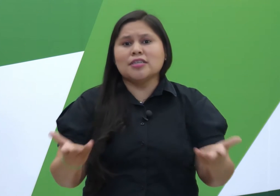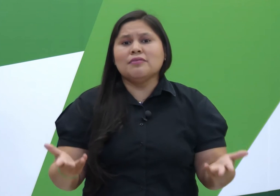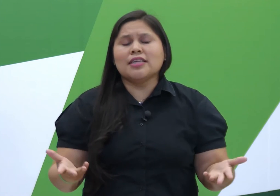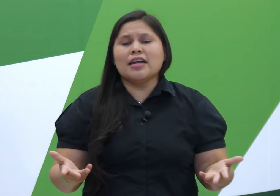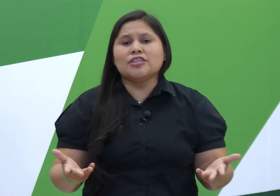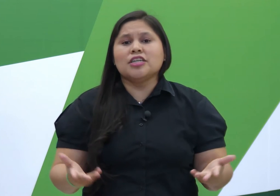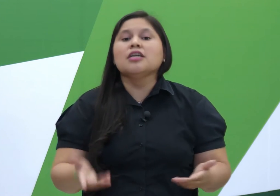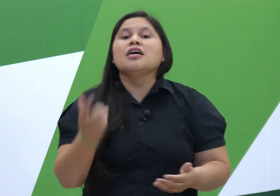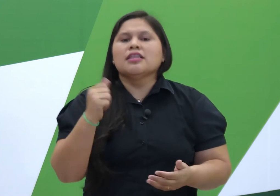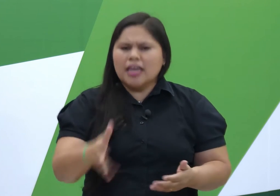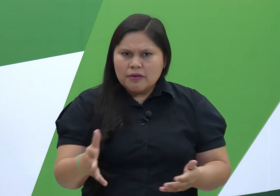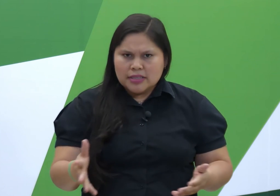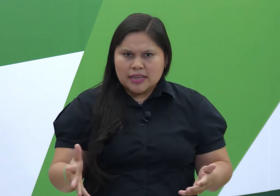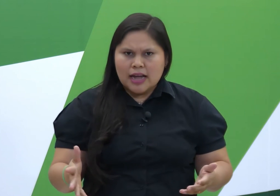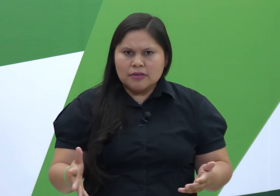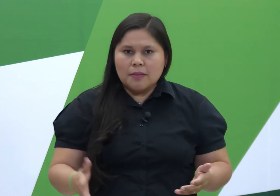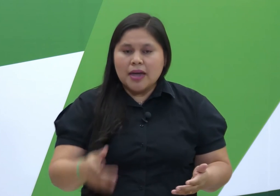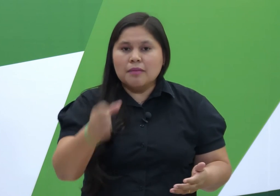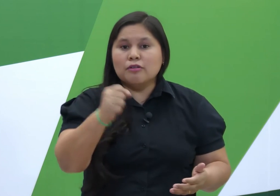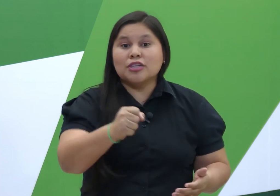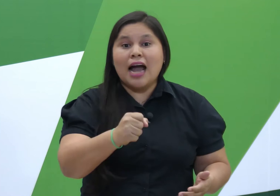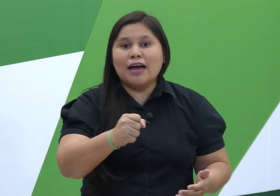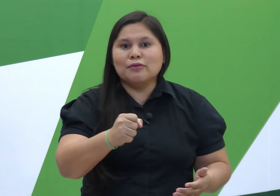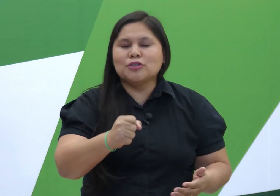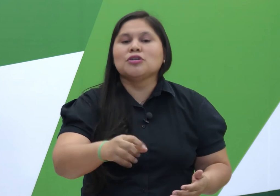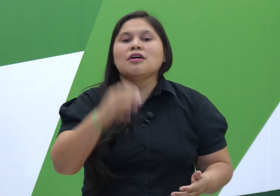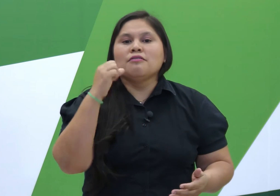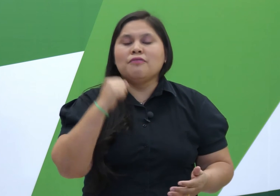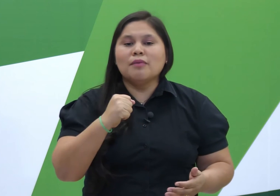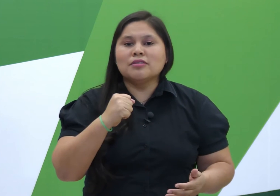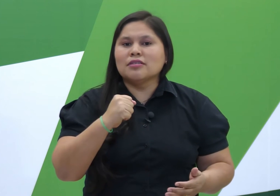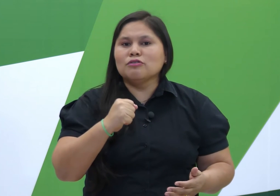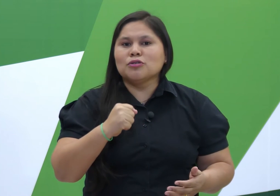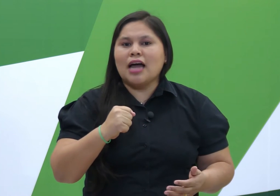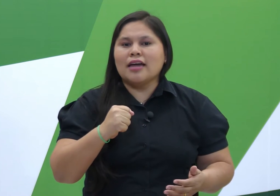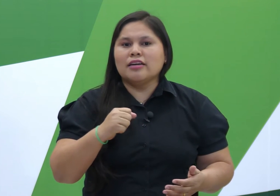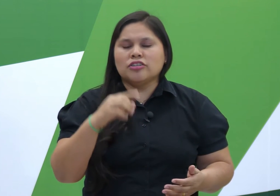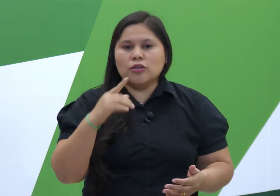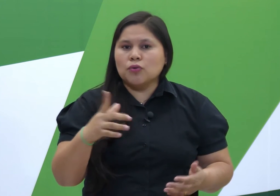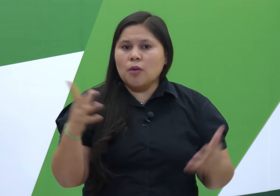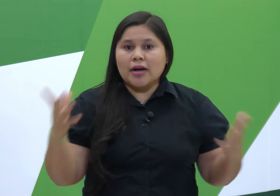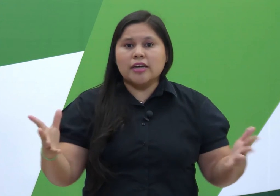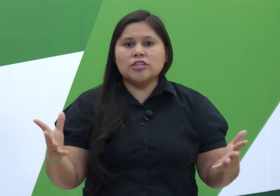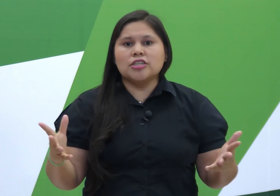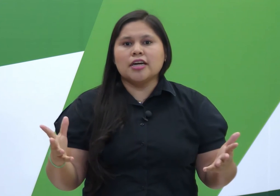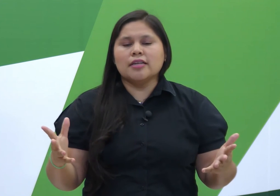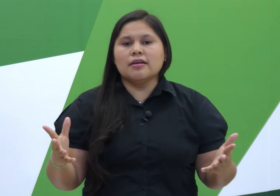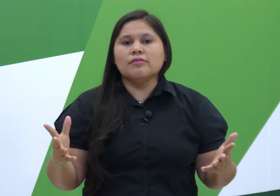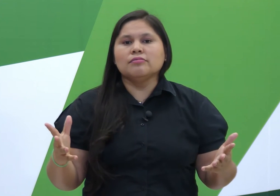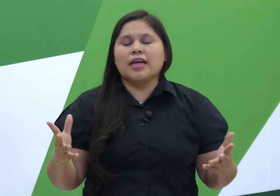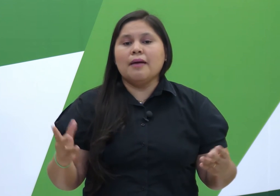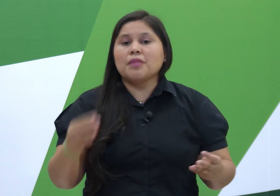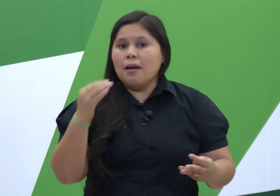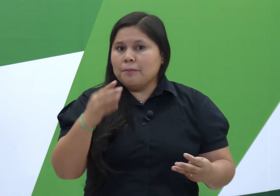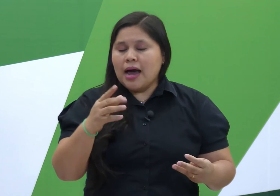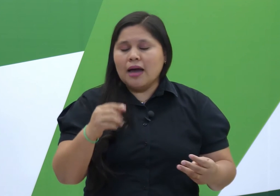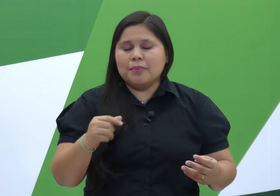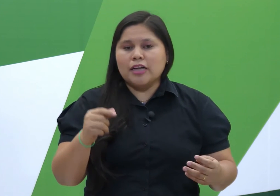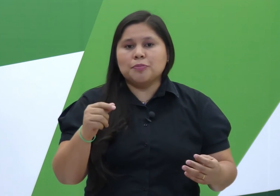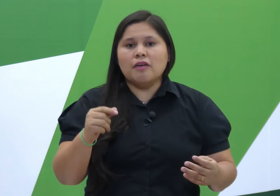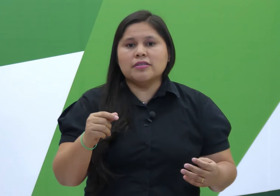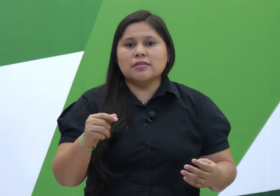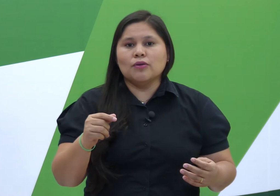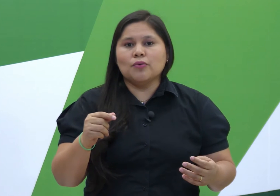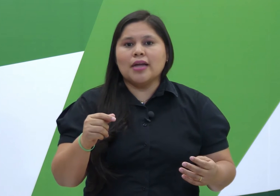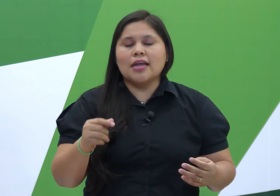gente não conseguiu interagir, tenham acertado também, meus caros, vamos, então, estudar aí, Getúlio é uma grande dica, então, né, para